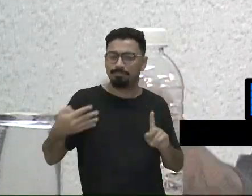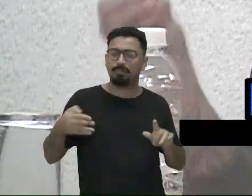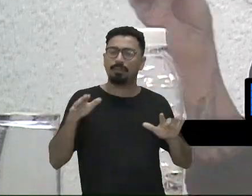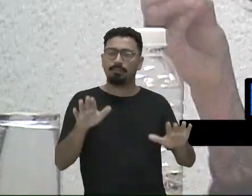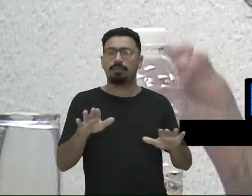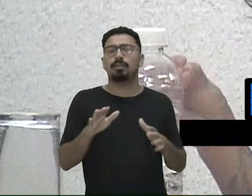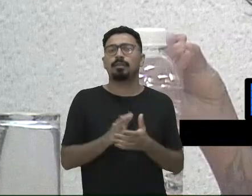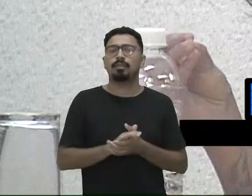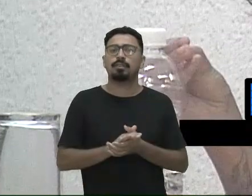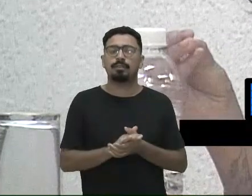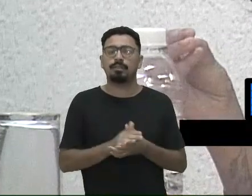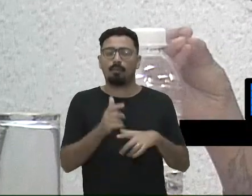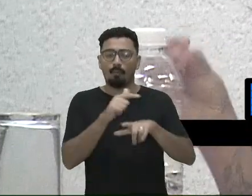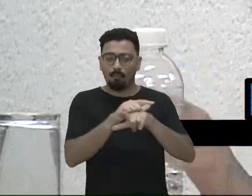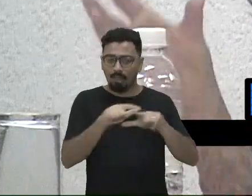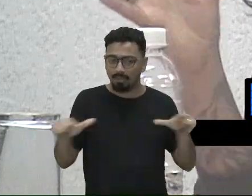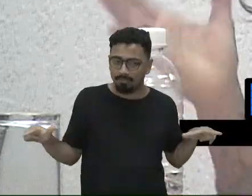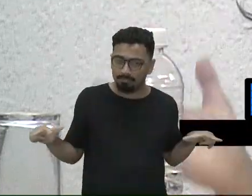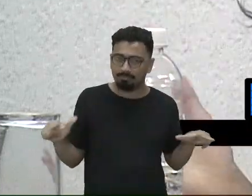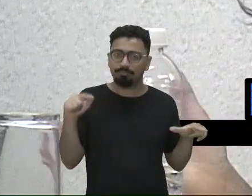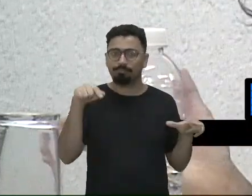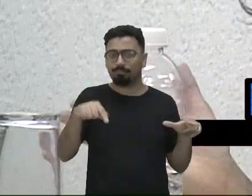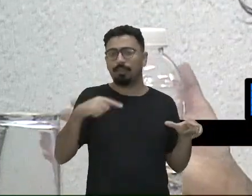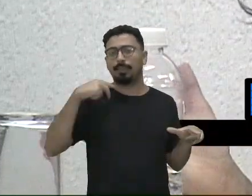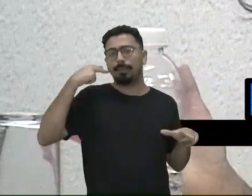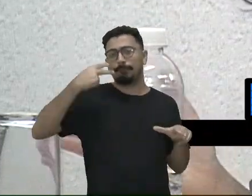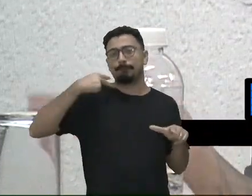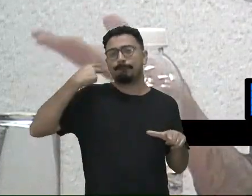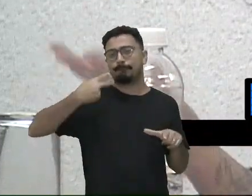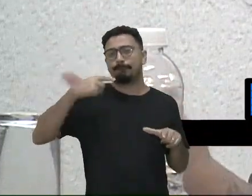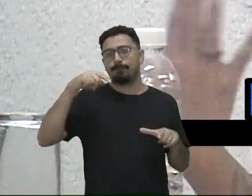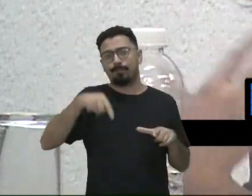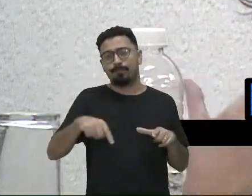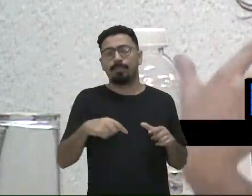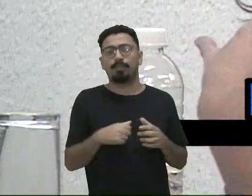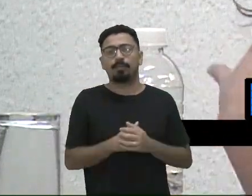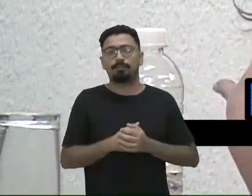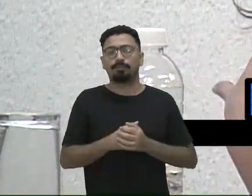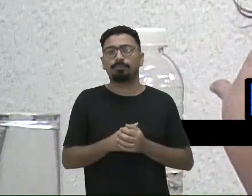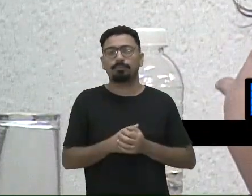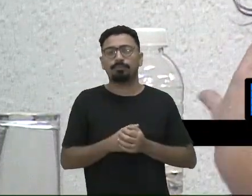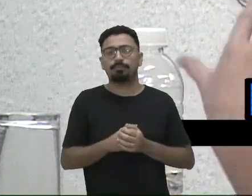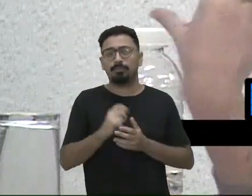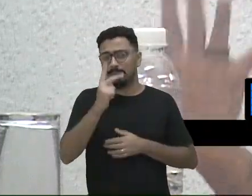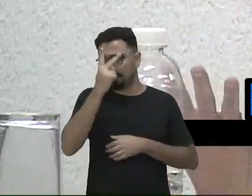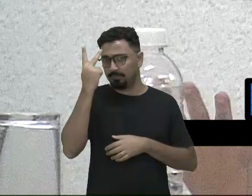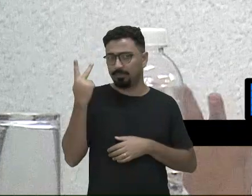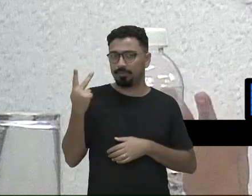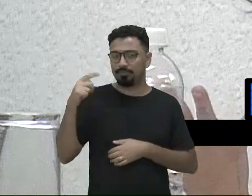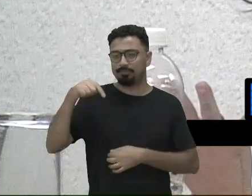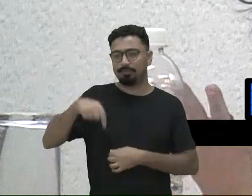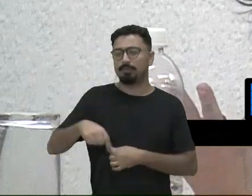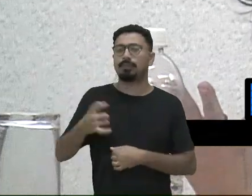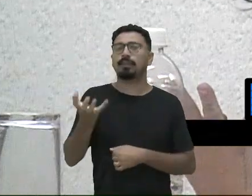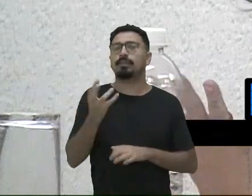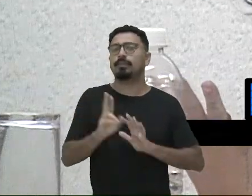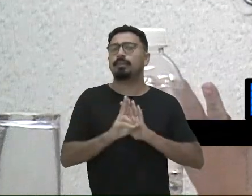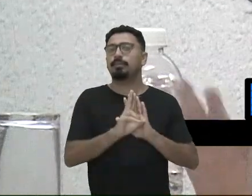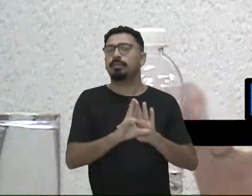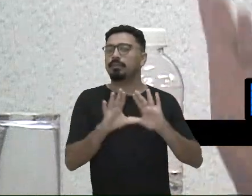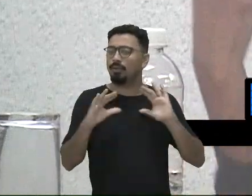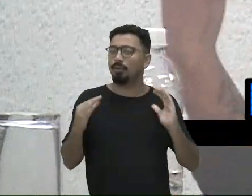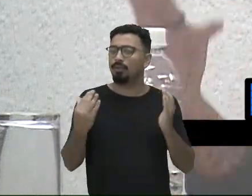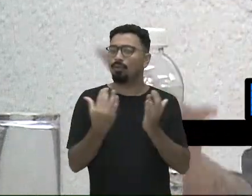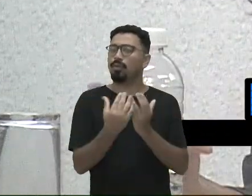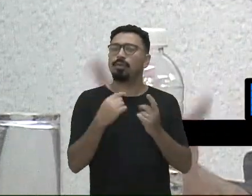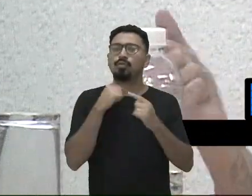mas porque a ausência desses parlamentares faz com que aqueles que estão aqui dispostos a representar a comunidade